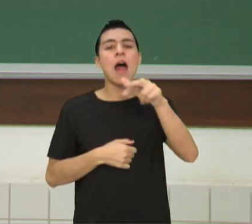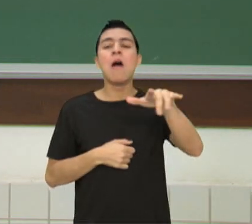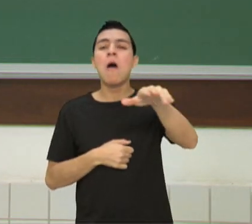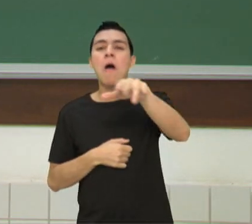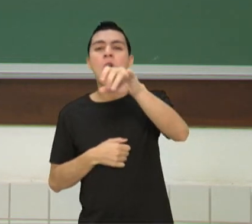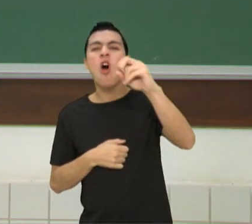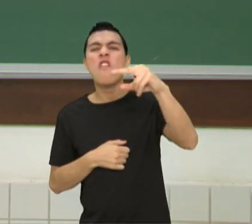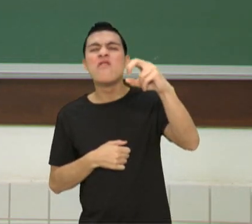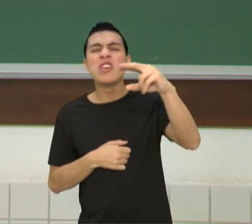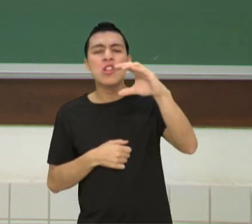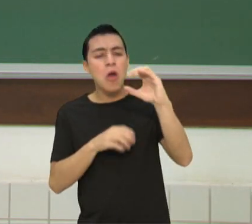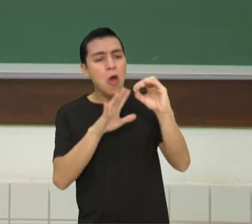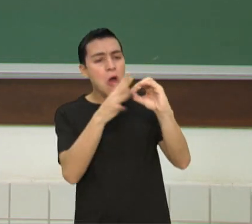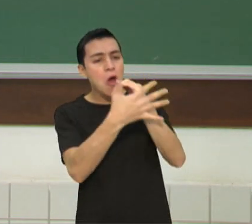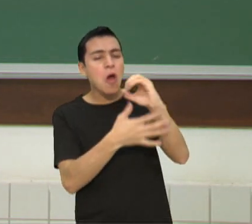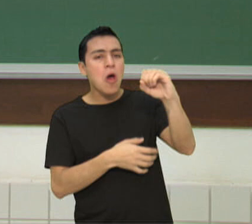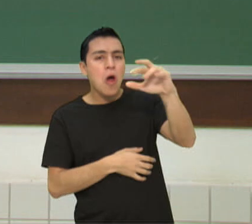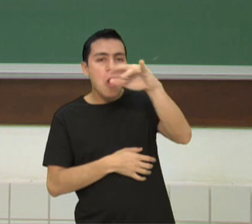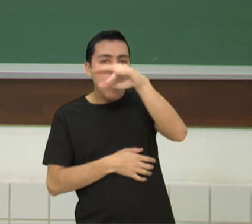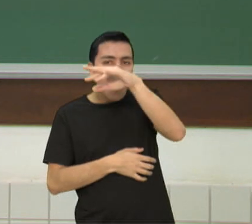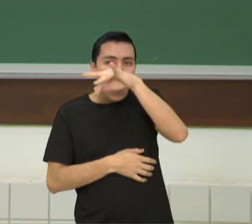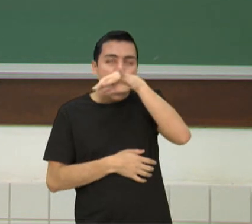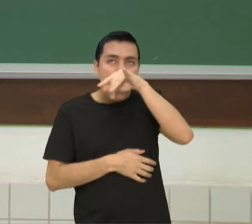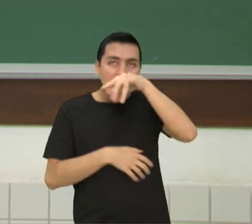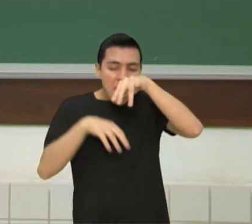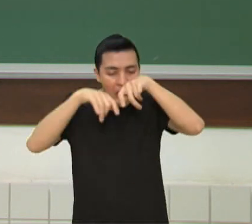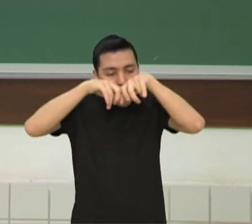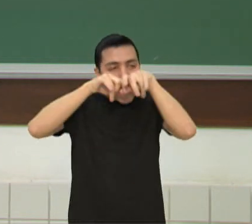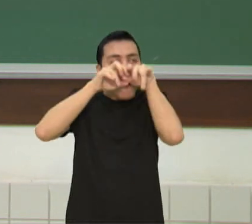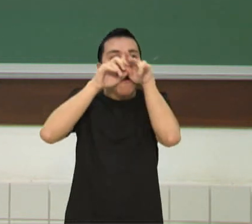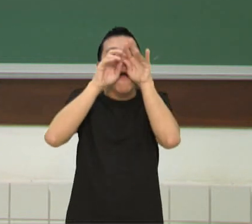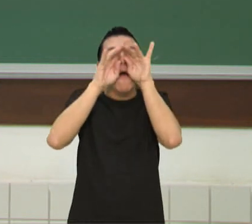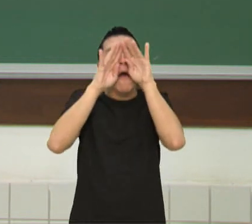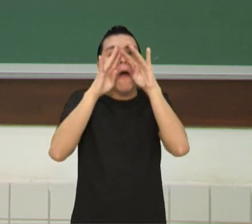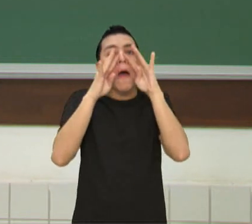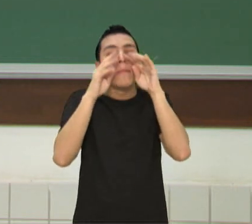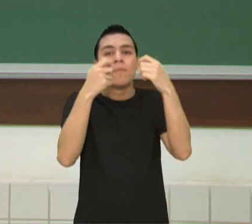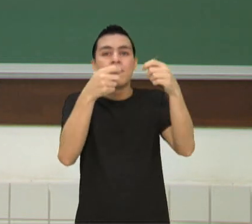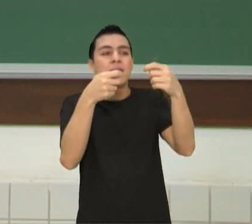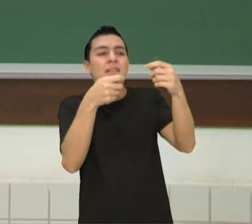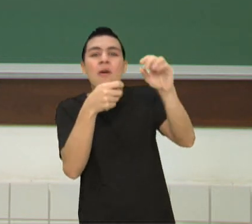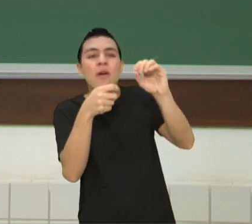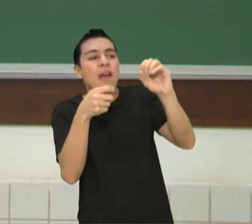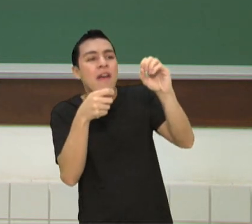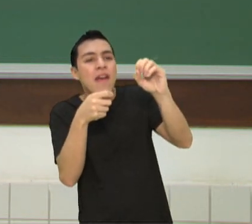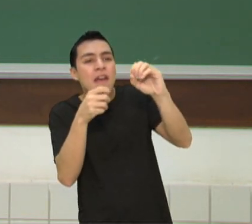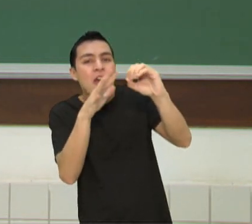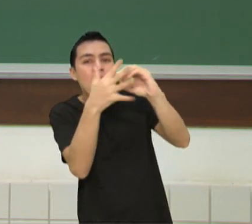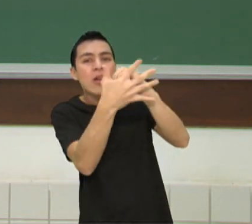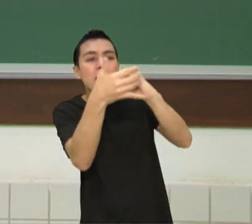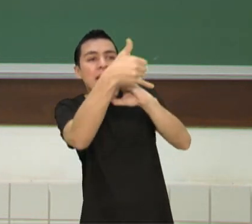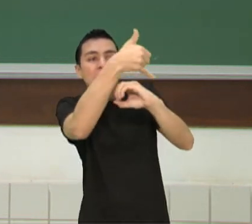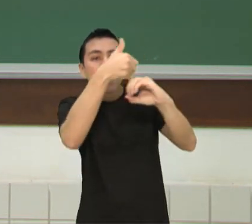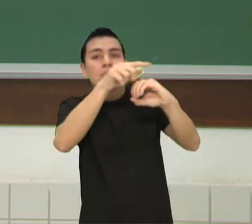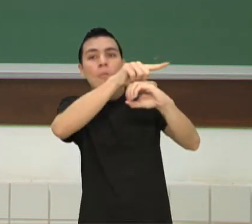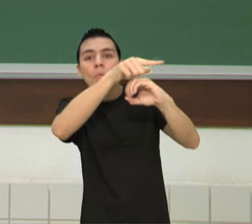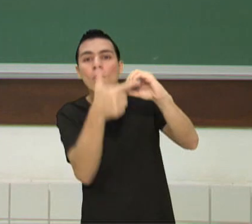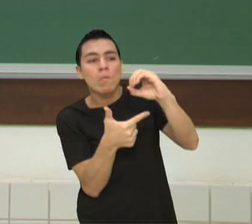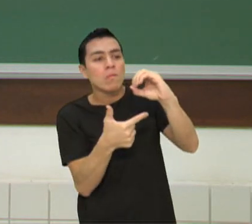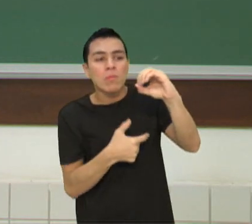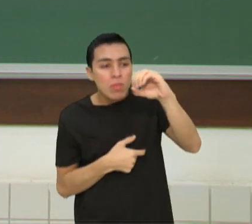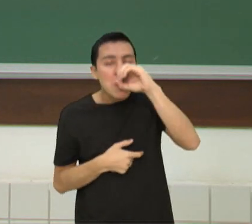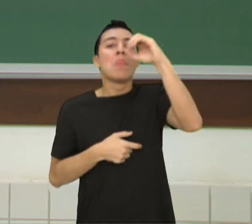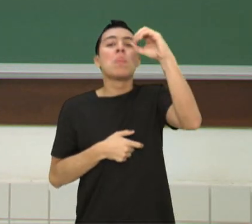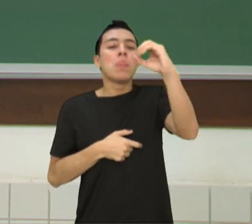respiratórias, para ele se ligar às minhas células respiratórias, ele tem que ter esse lipídio. Se ele não tiver, ele não consegue fazer essa